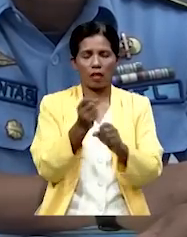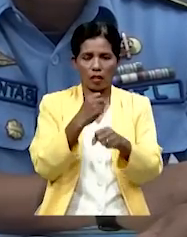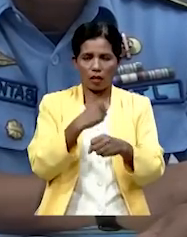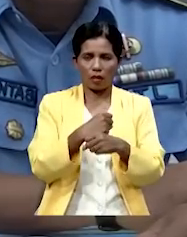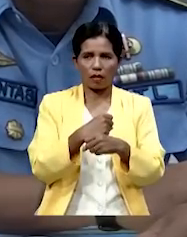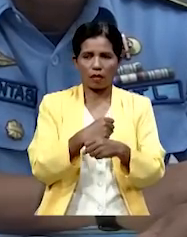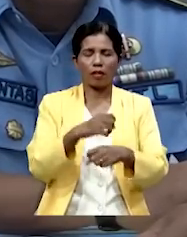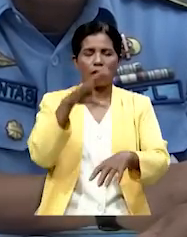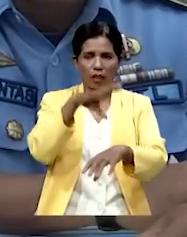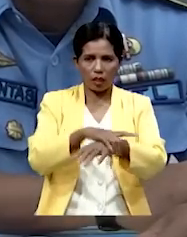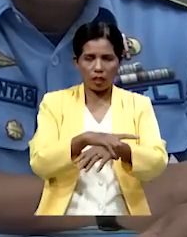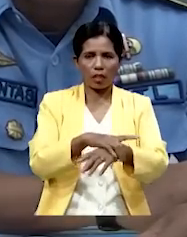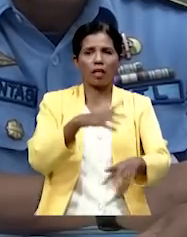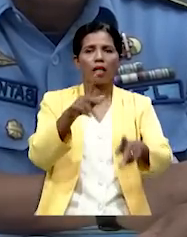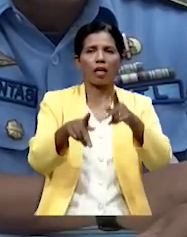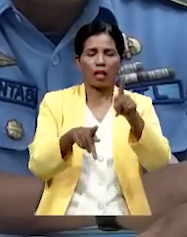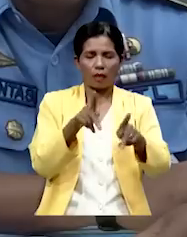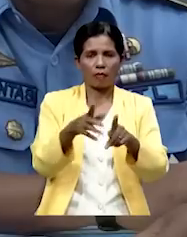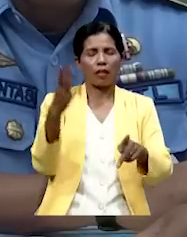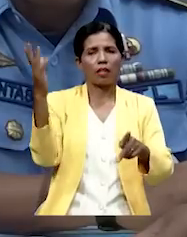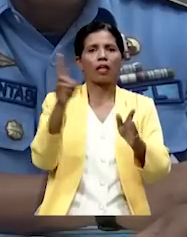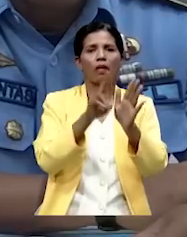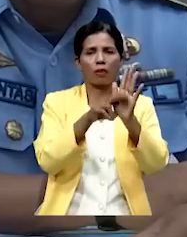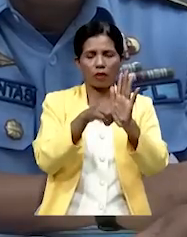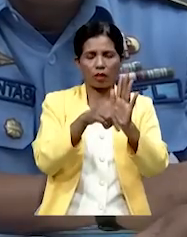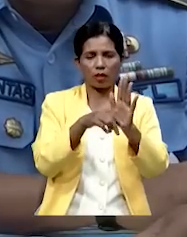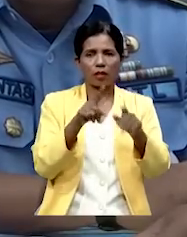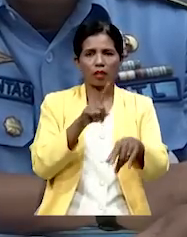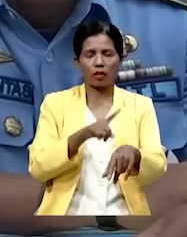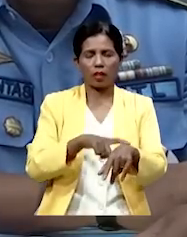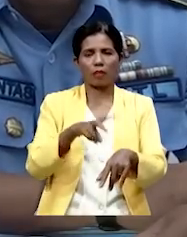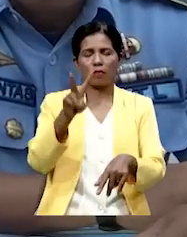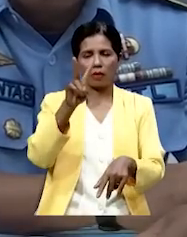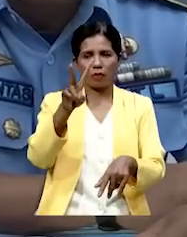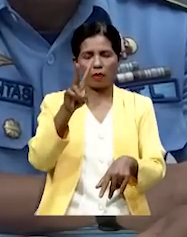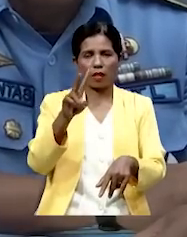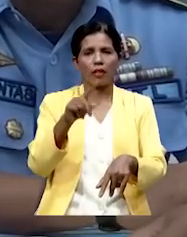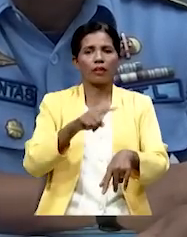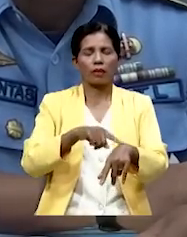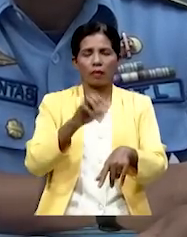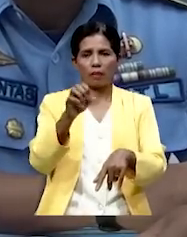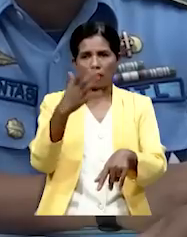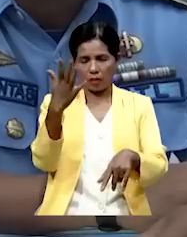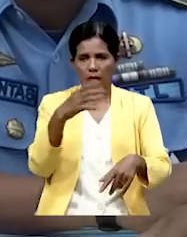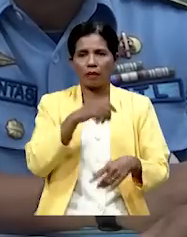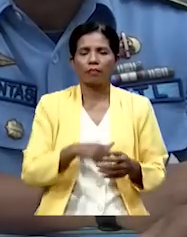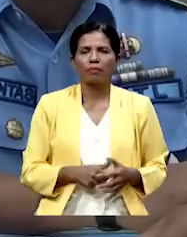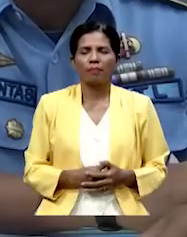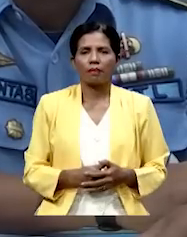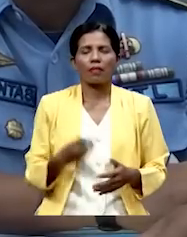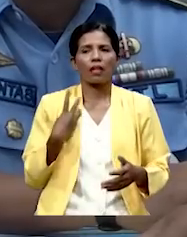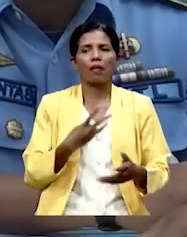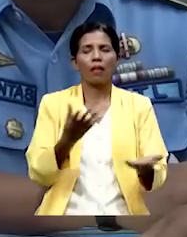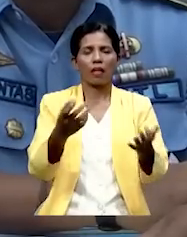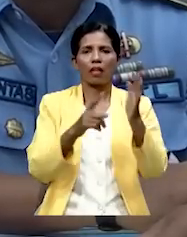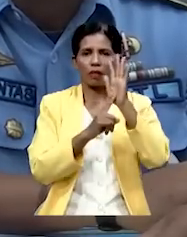está detém suspeito e já horas tucurua liu 15 anos. E renema caminho, a cara que